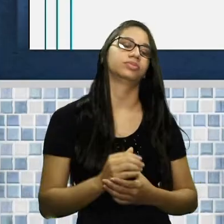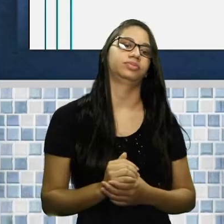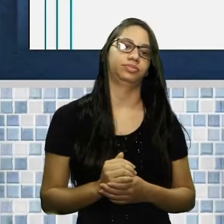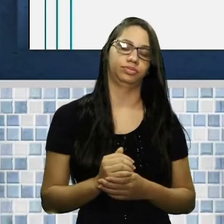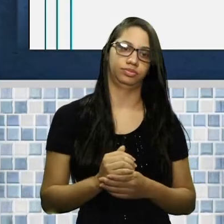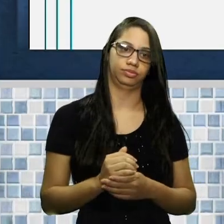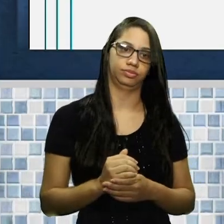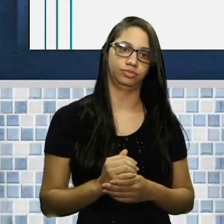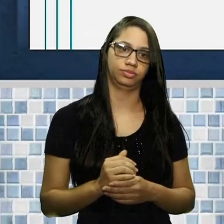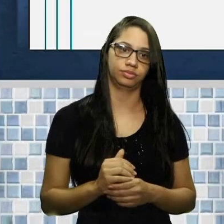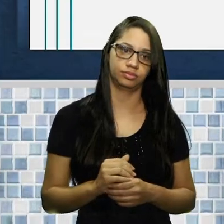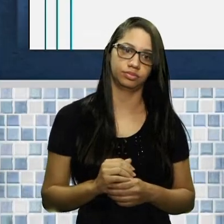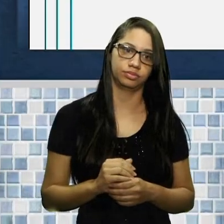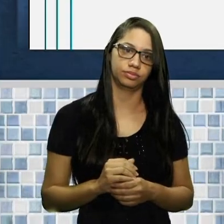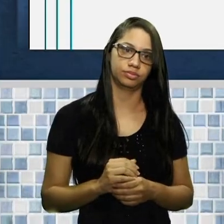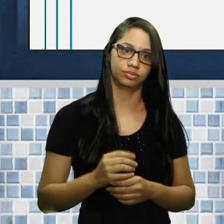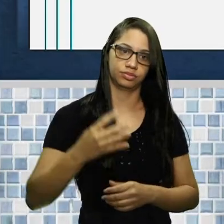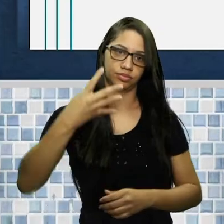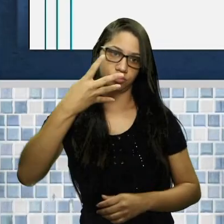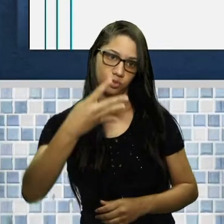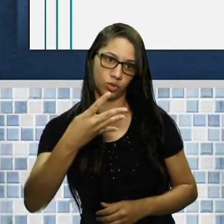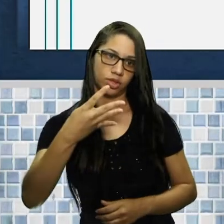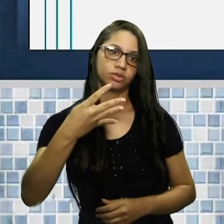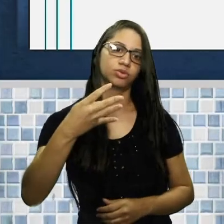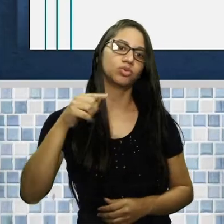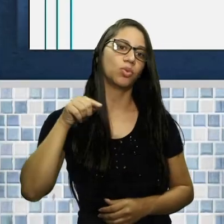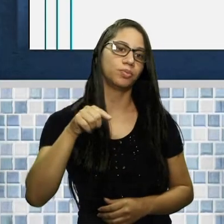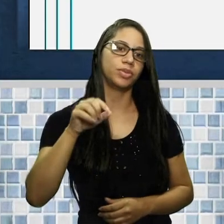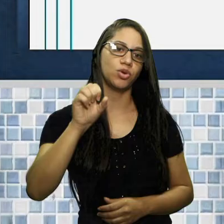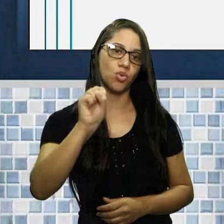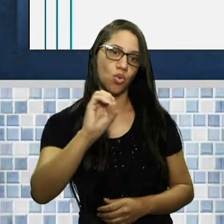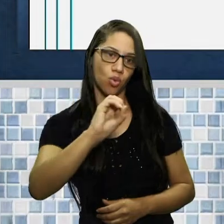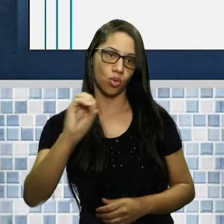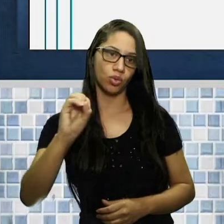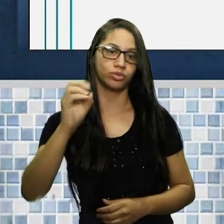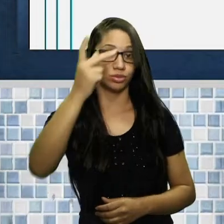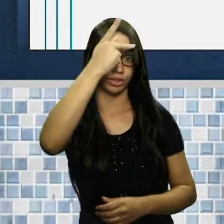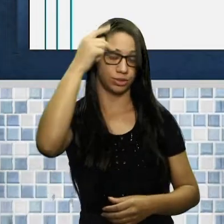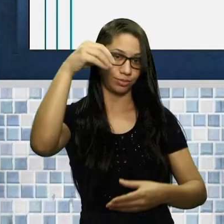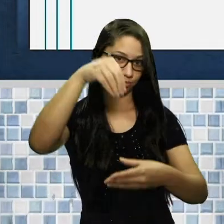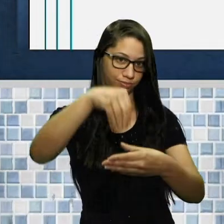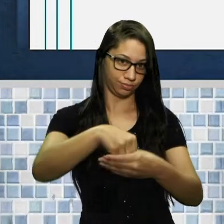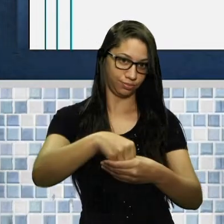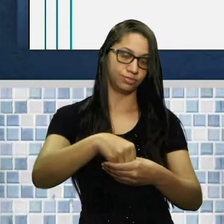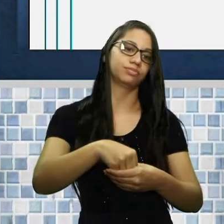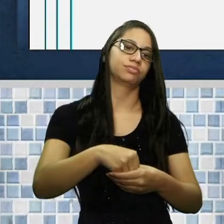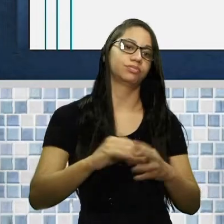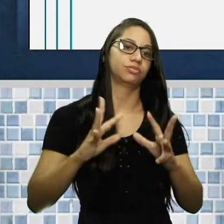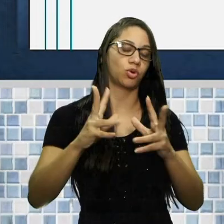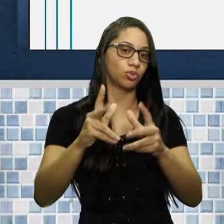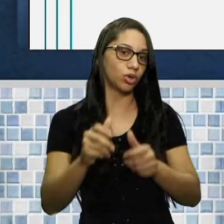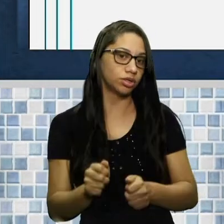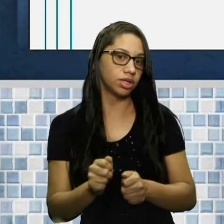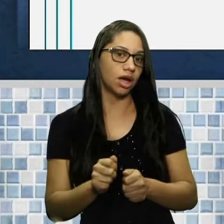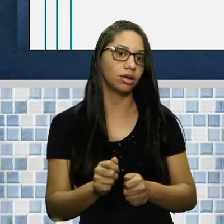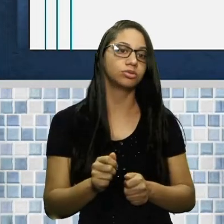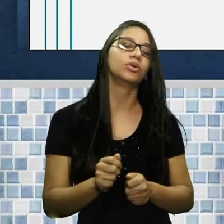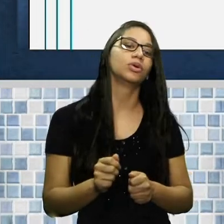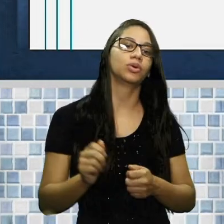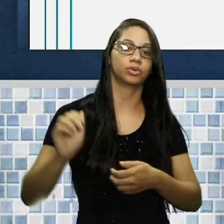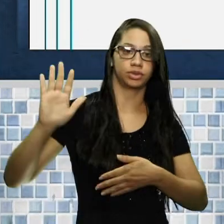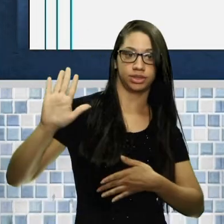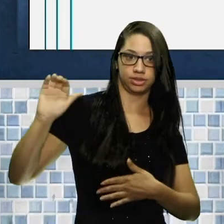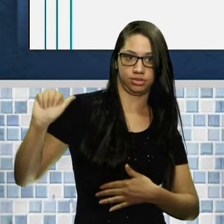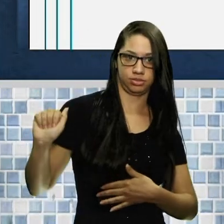mil vezes 0,4, você vai encontrar 4.800 eleitores. Esse é o total de eleitores do candidato